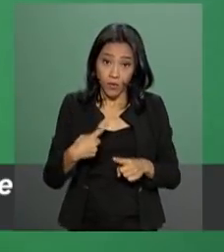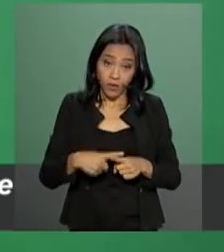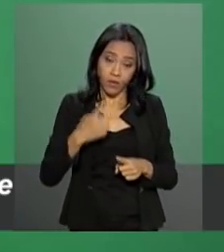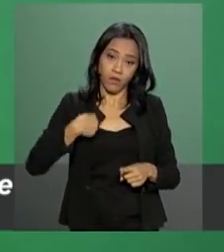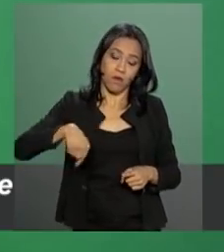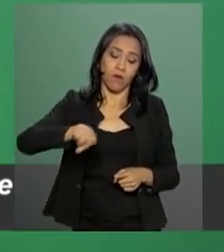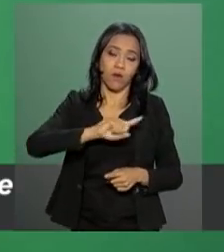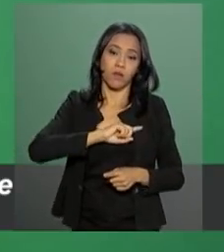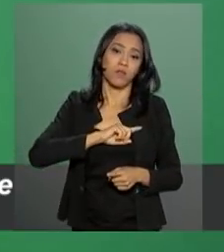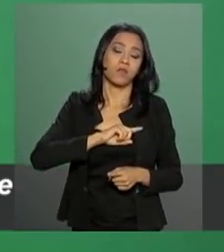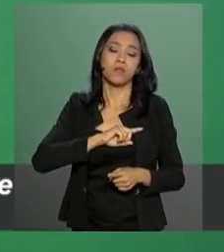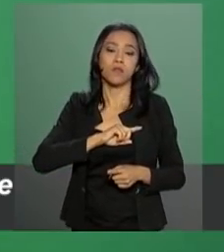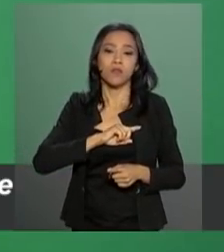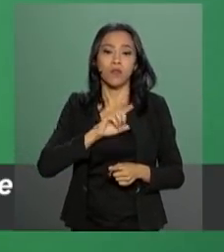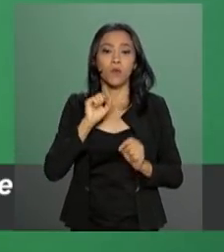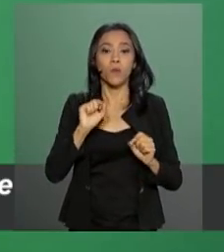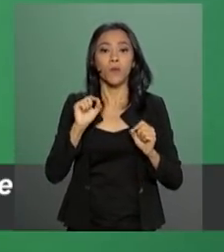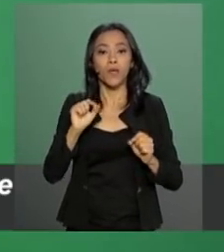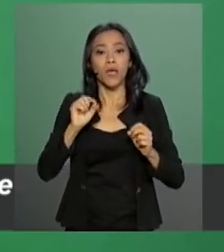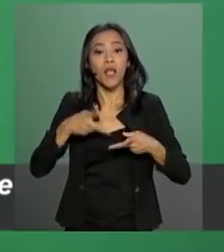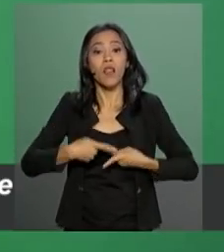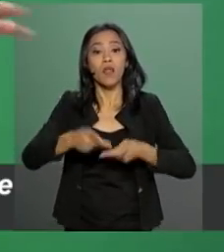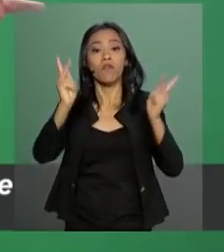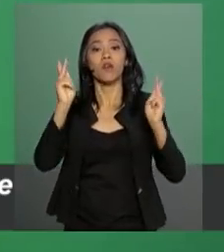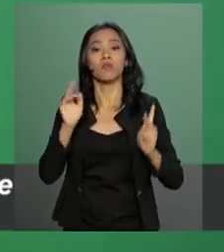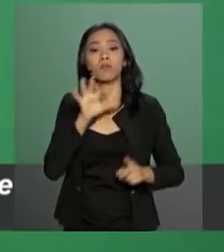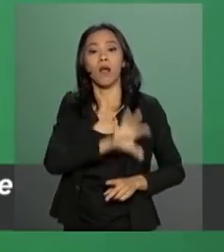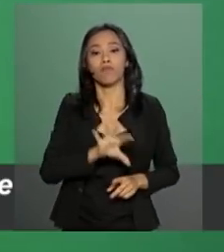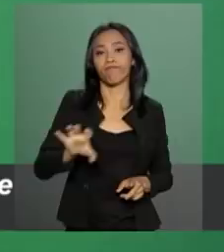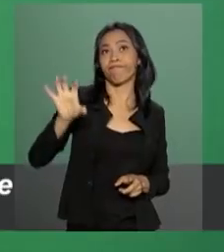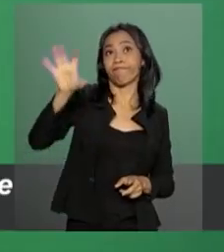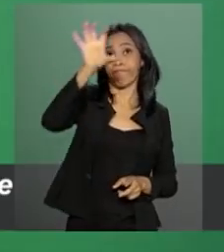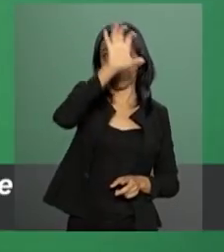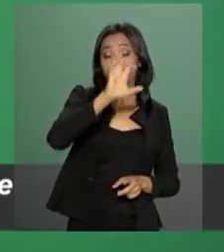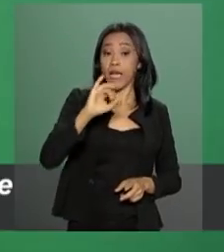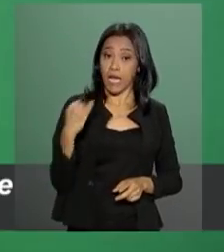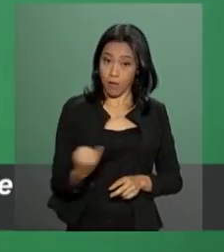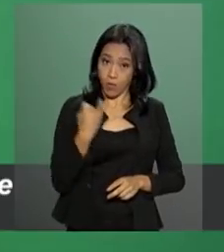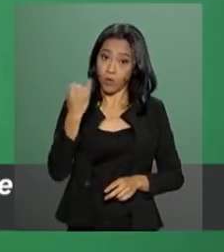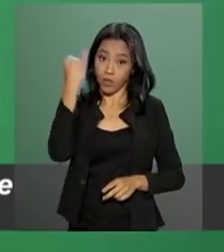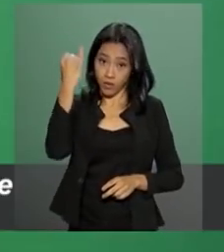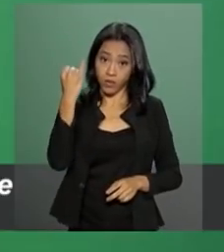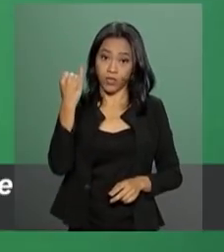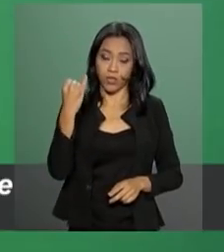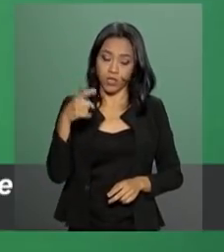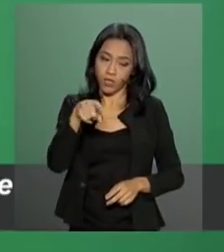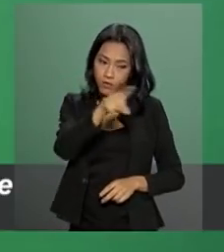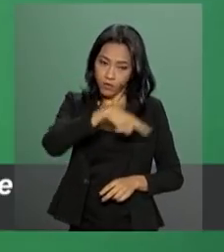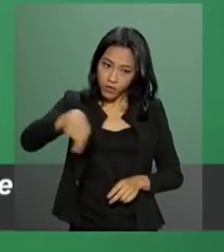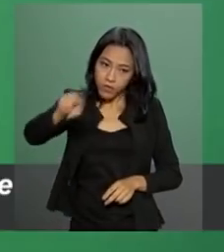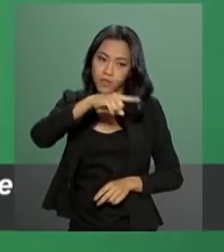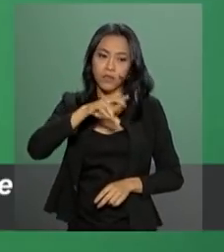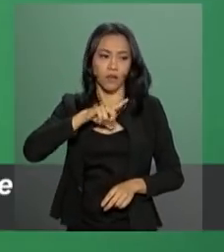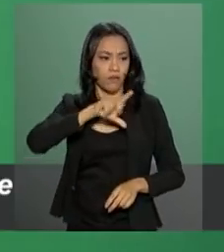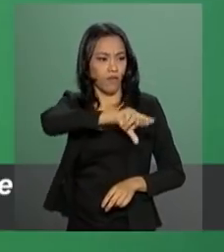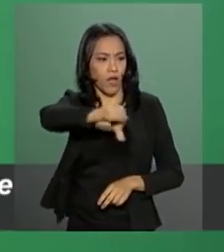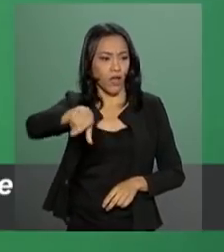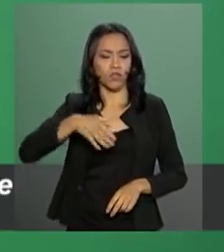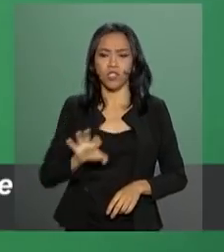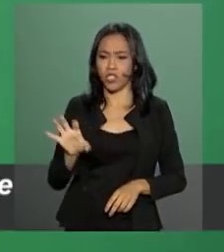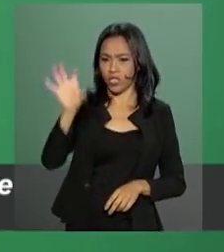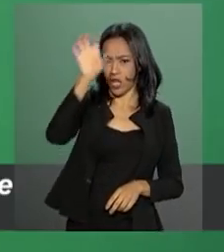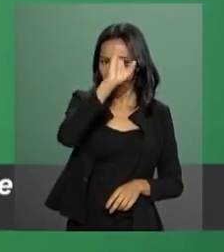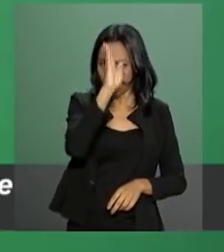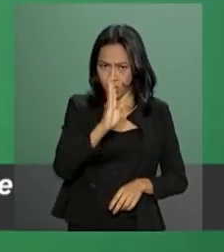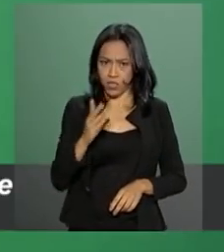levamos para o plano federativo que é interessante que na federação aqui há senhores e senhoras de vários estados brasileiros de